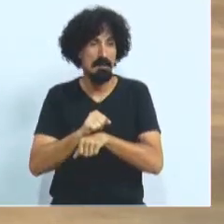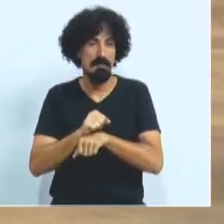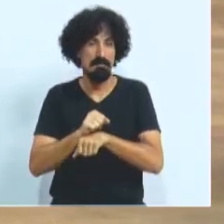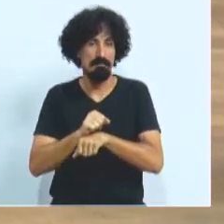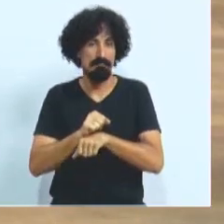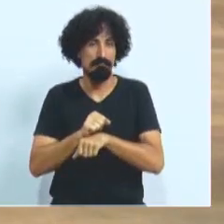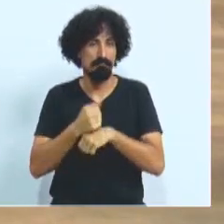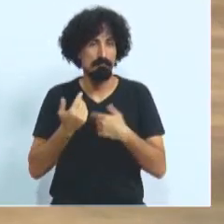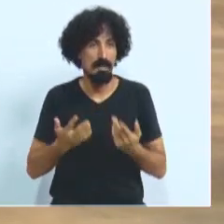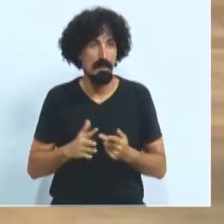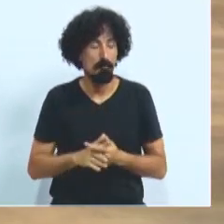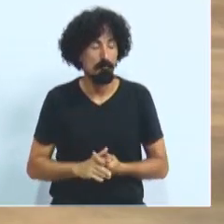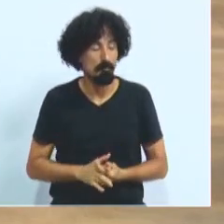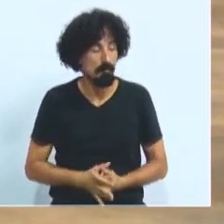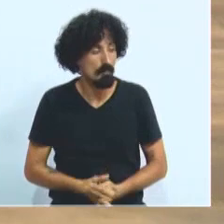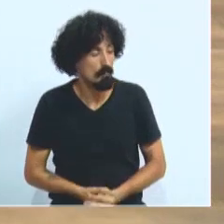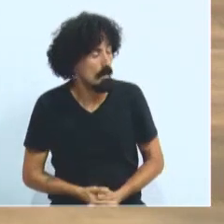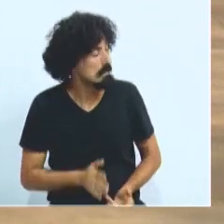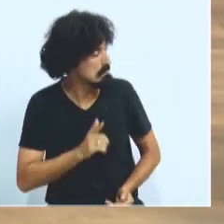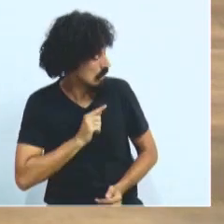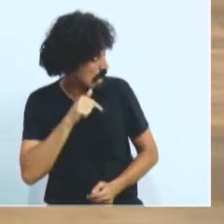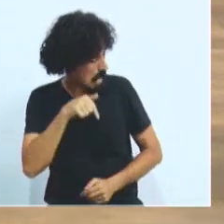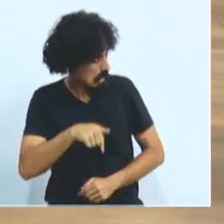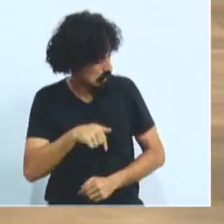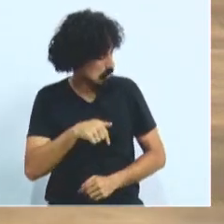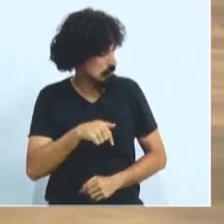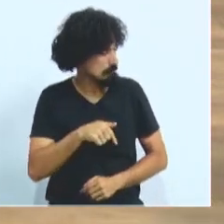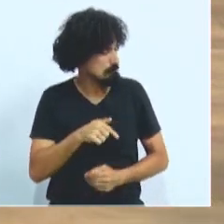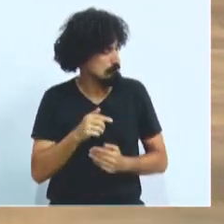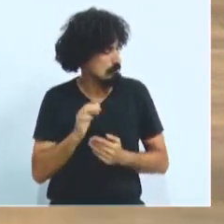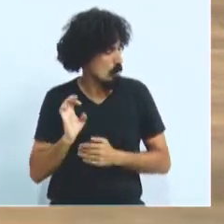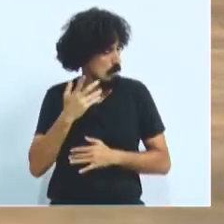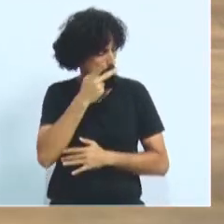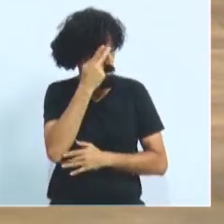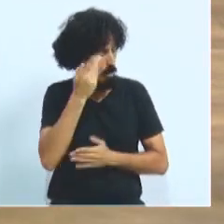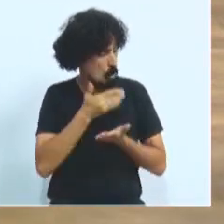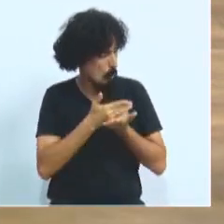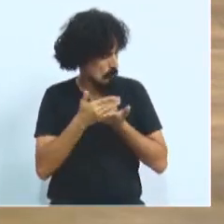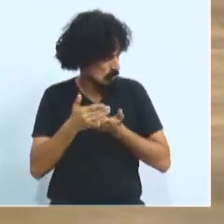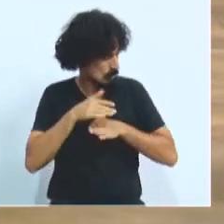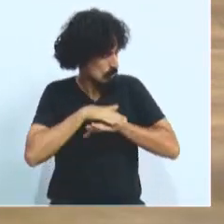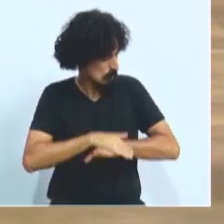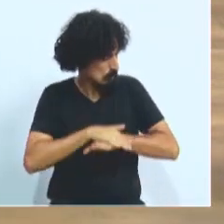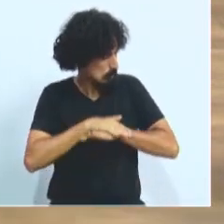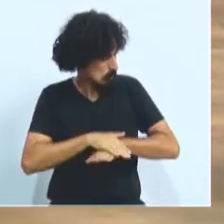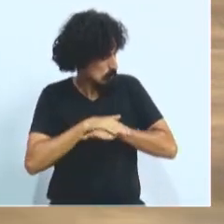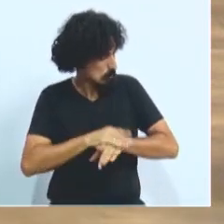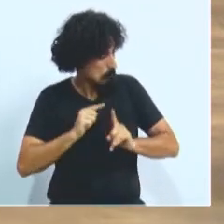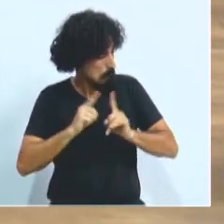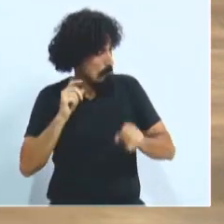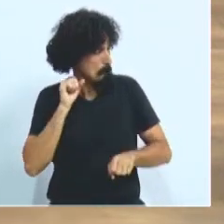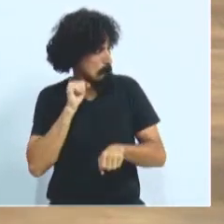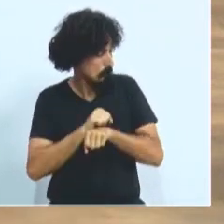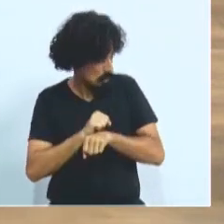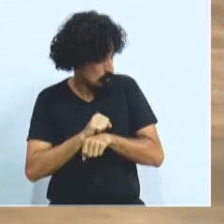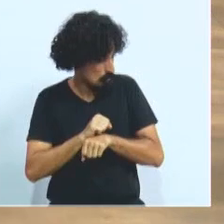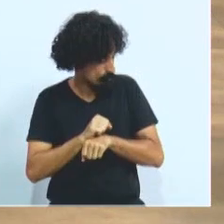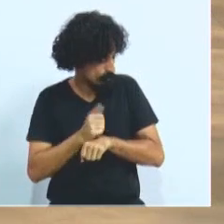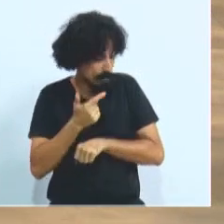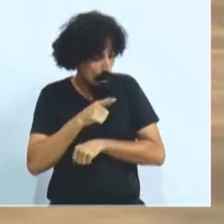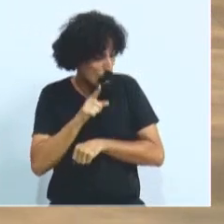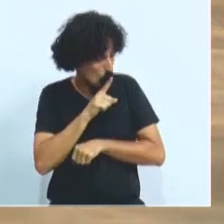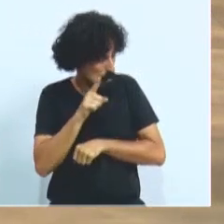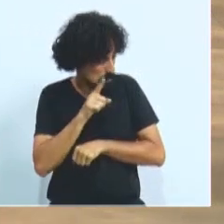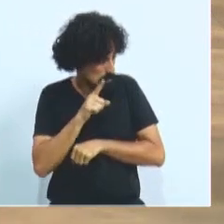Uhum. Existem casos aqui registrados por vocês de pessoas que iniciaram essa massagem cardíaca ali diante da situação e